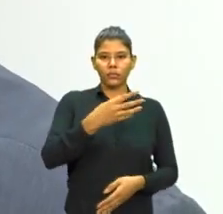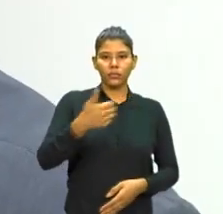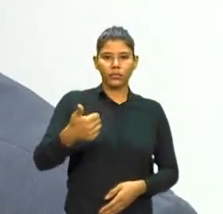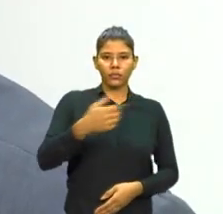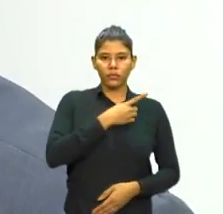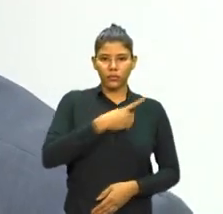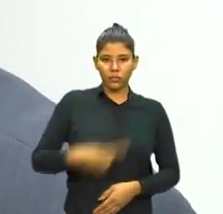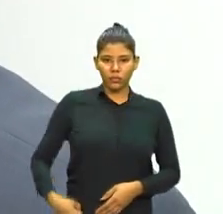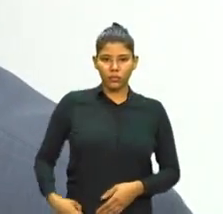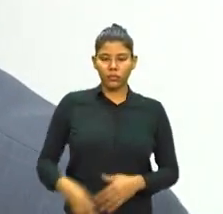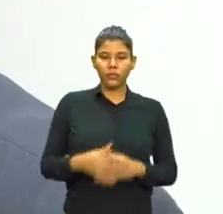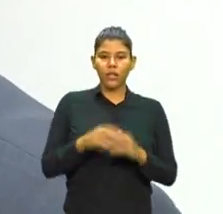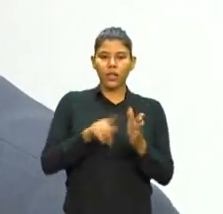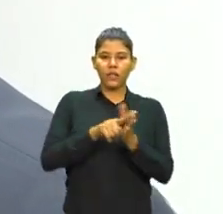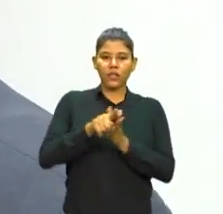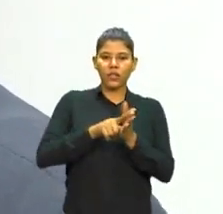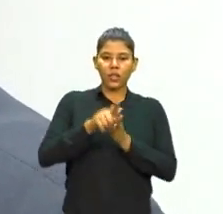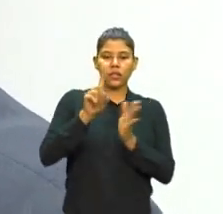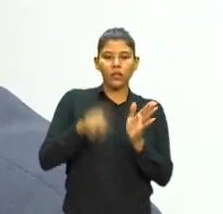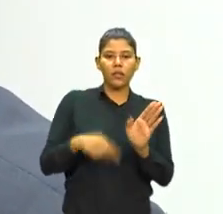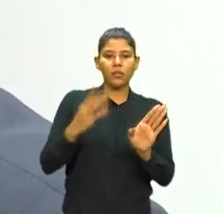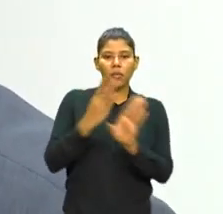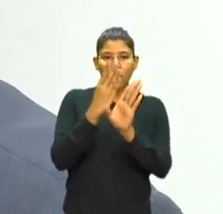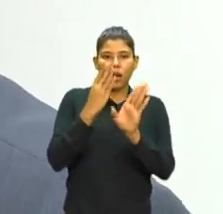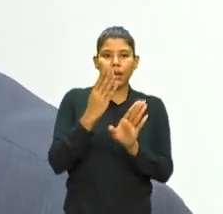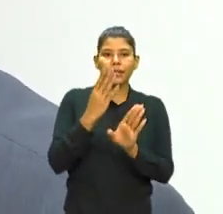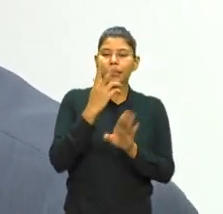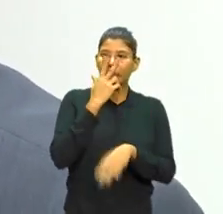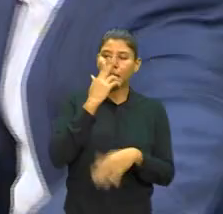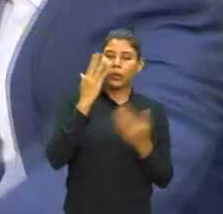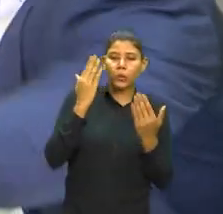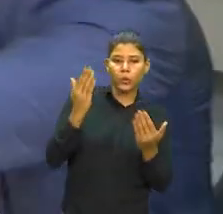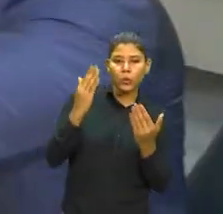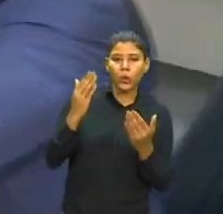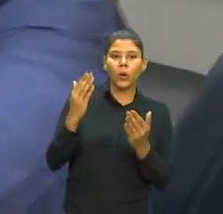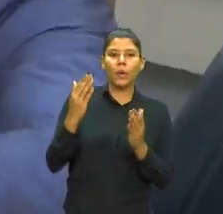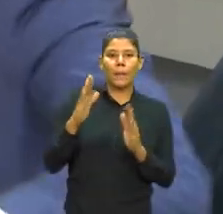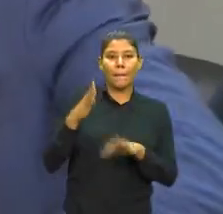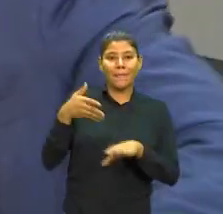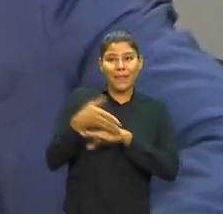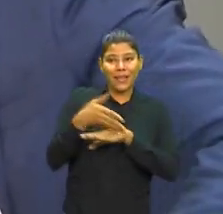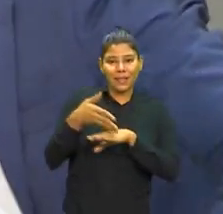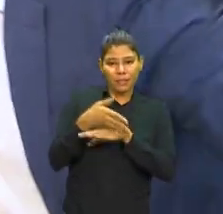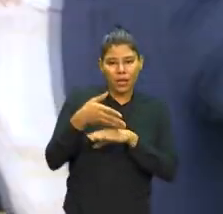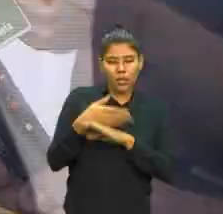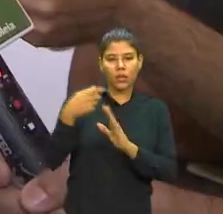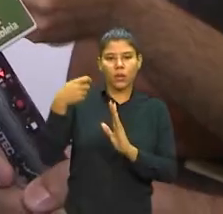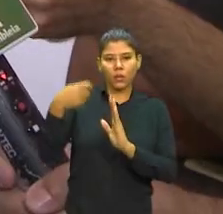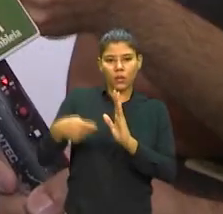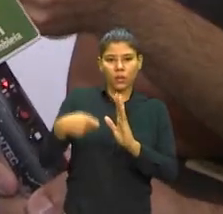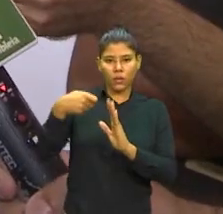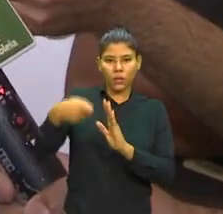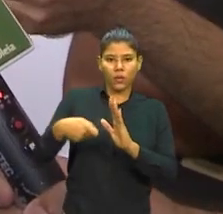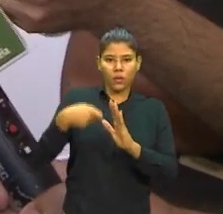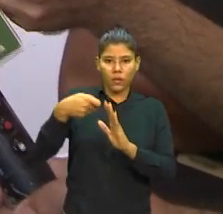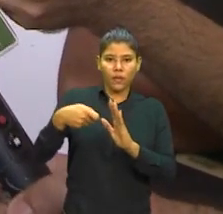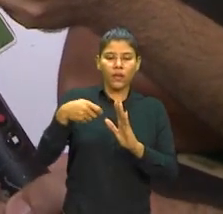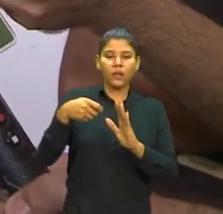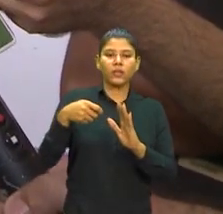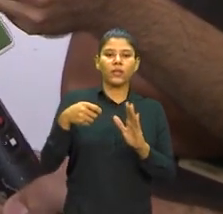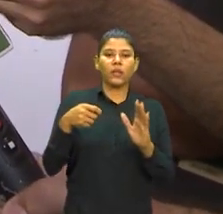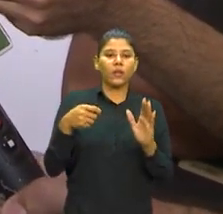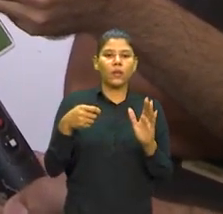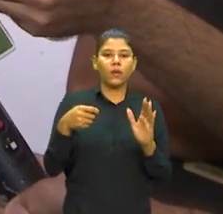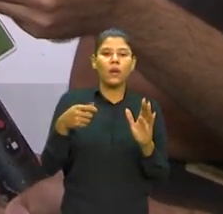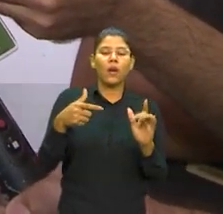investigação é por conta da possível participação das entidades no mo dos militares o sentido da CPI